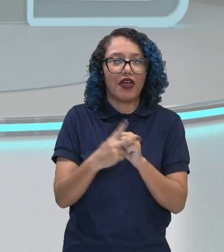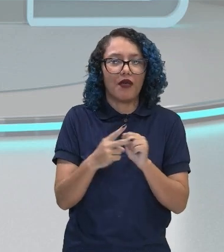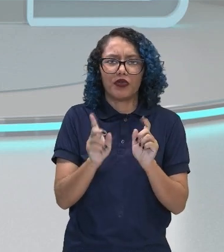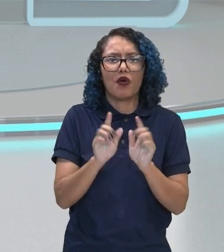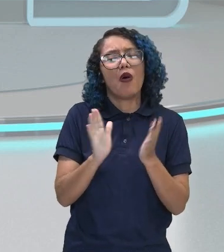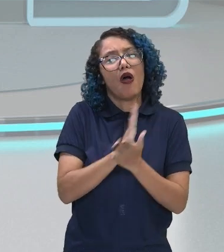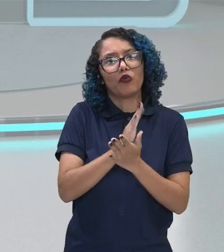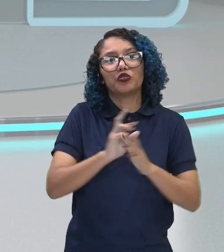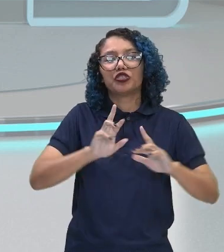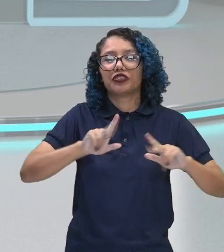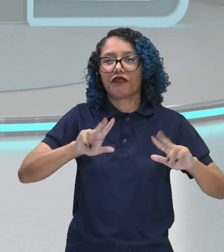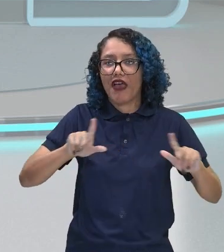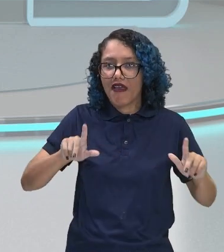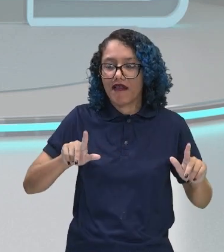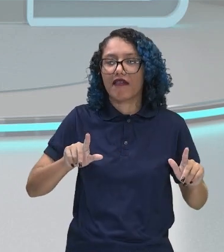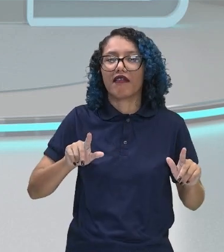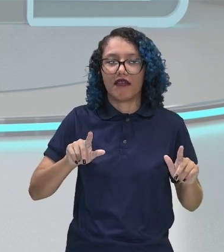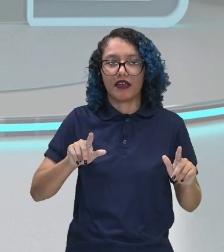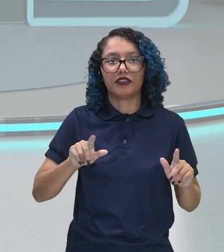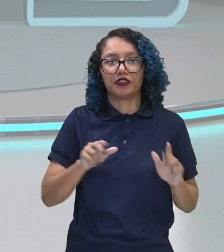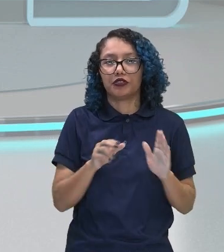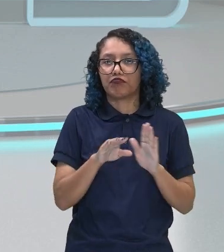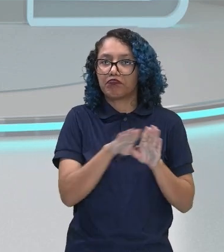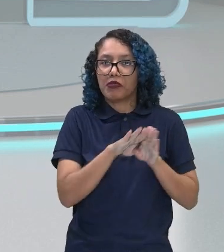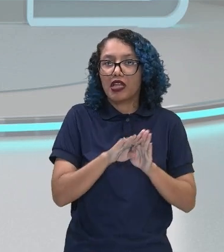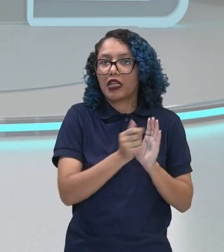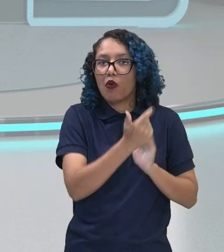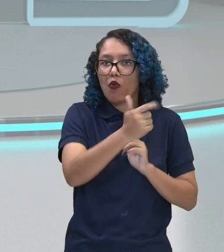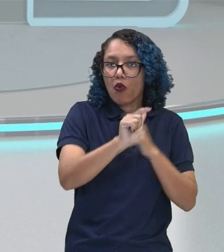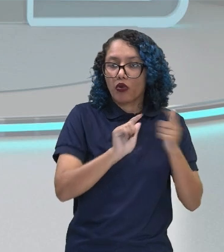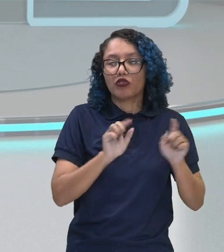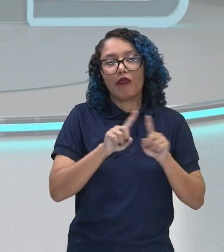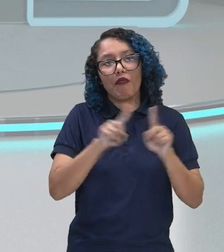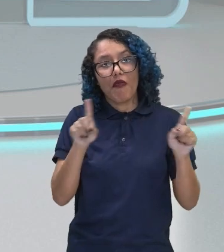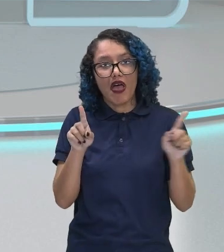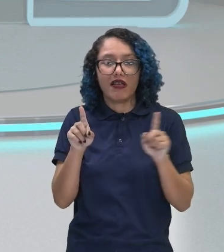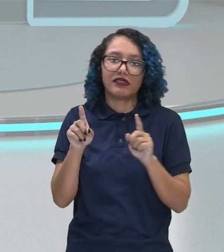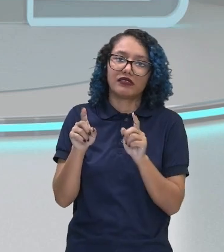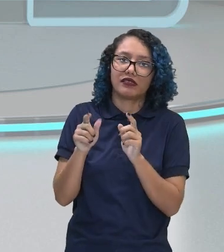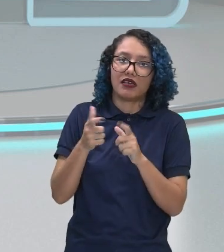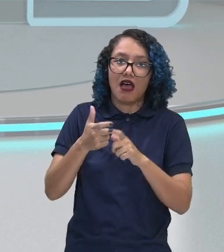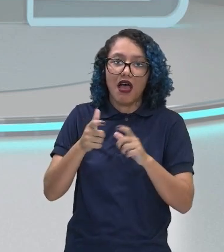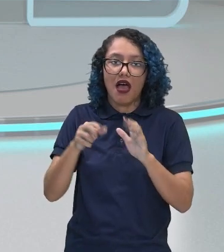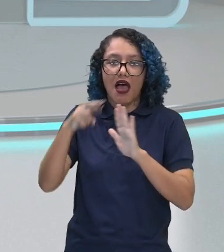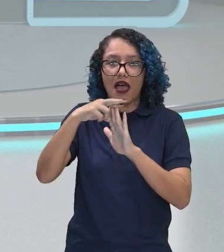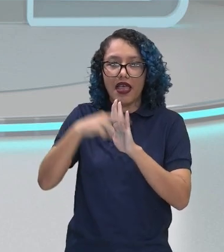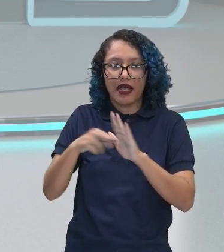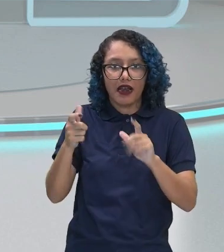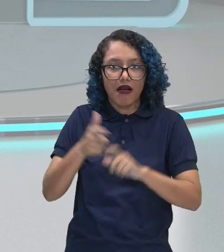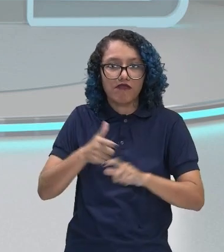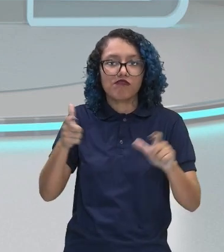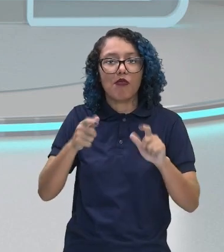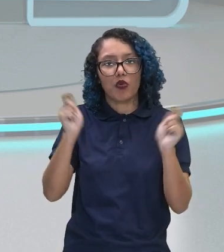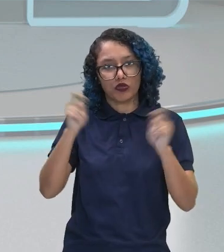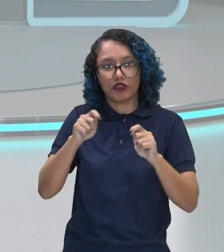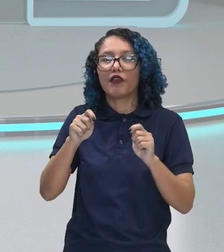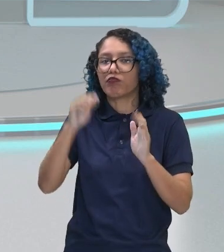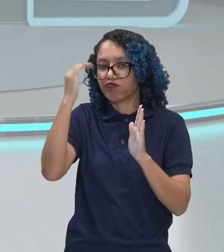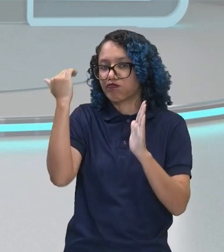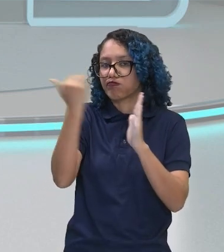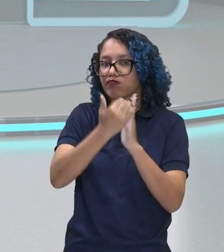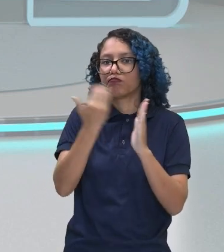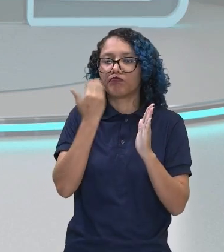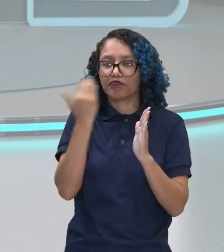e seguem um outro padrão, mas, via de regra, né, de modo geral, a gente pode seguir essa regra. Então, advérbios